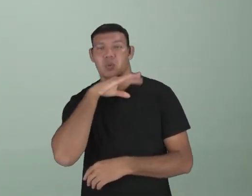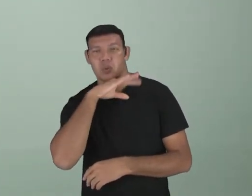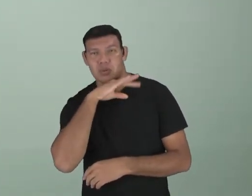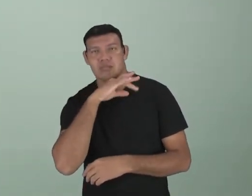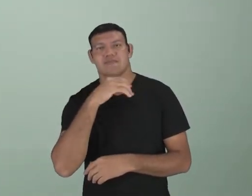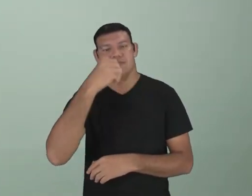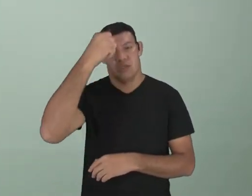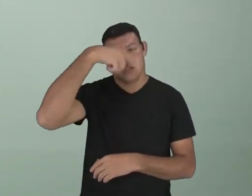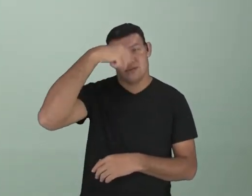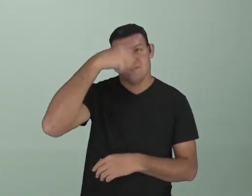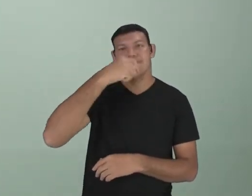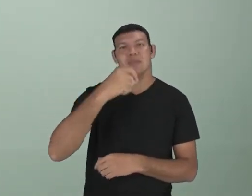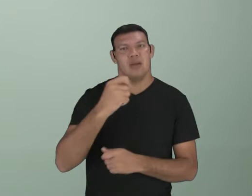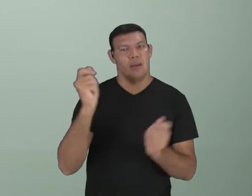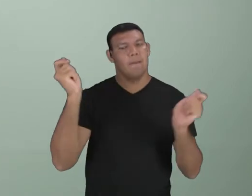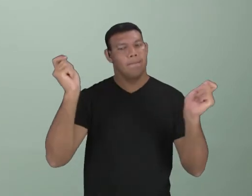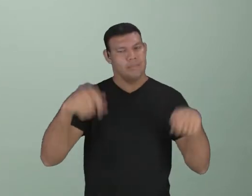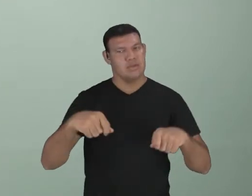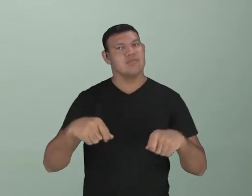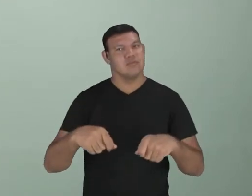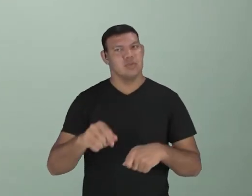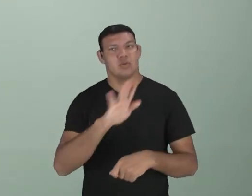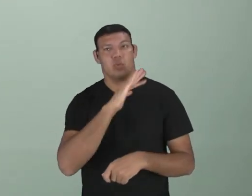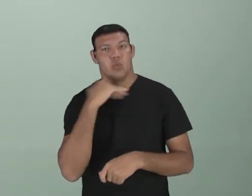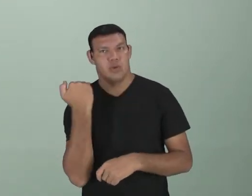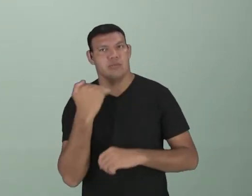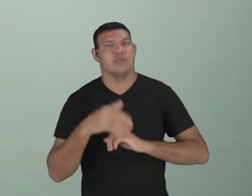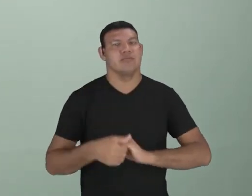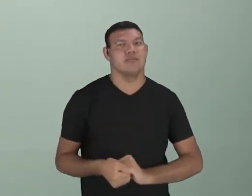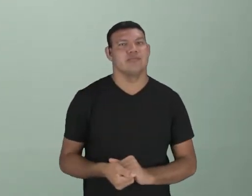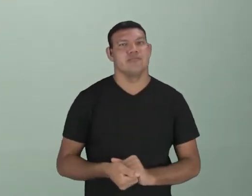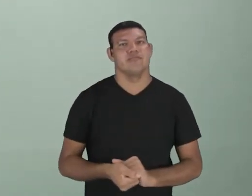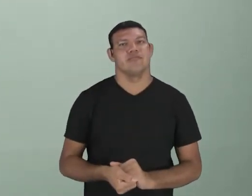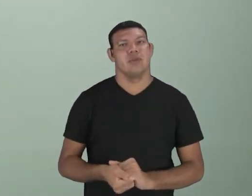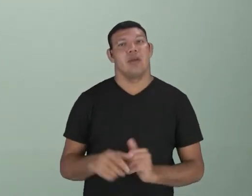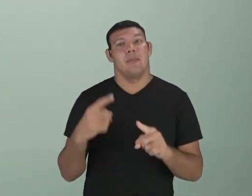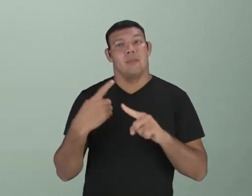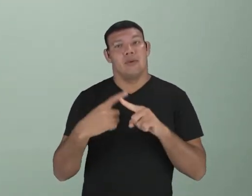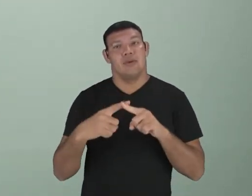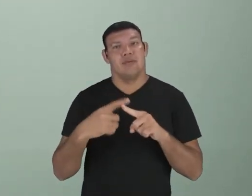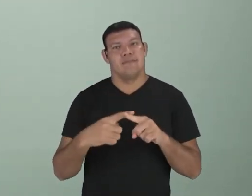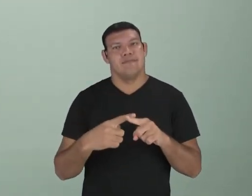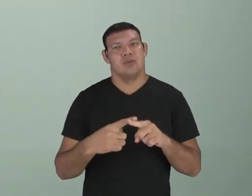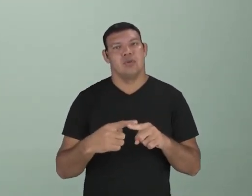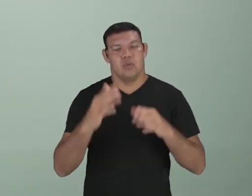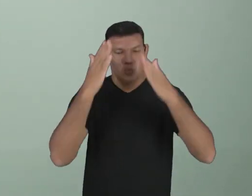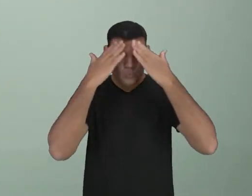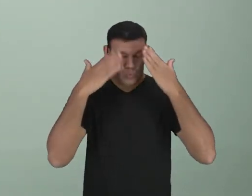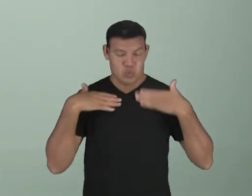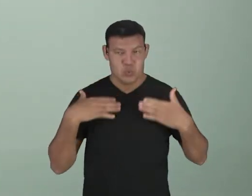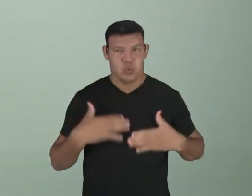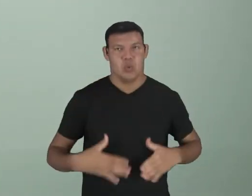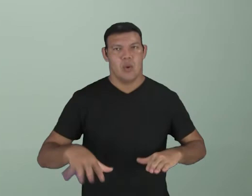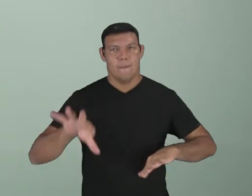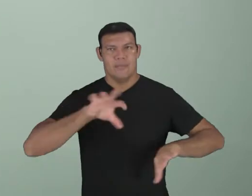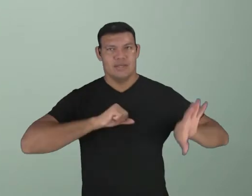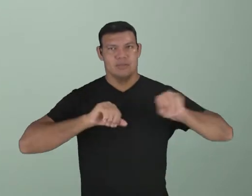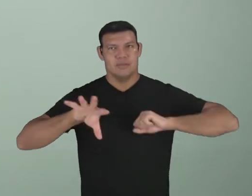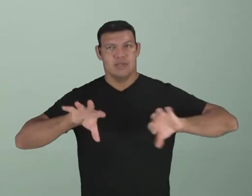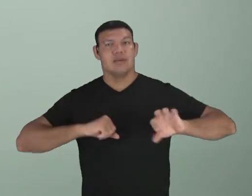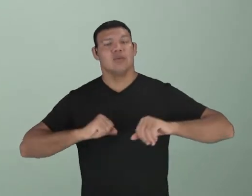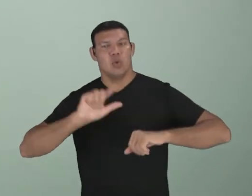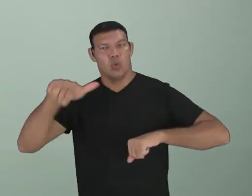deficiente, essa gripe pode levar à morte, tá? Então, a pessoa que morre, ela morre por doenças e infecções oportunistas, tá